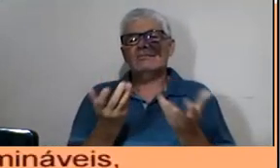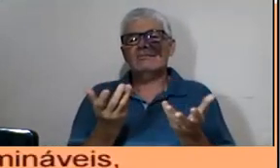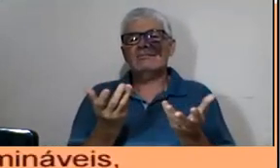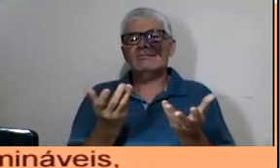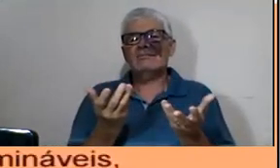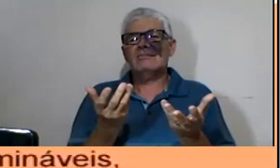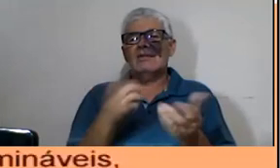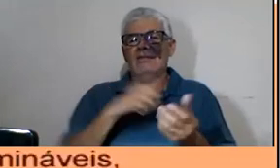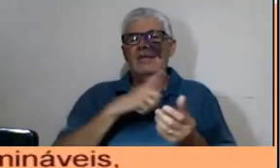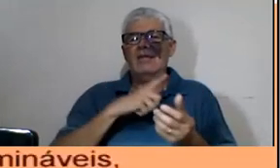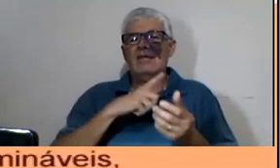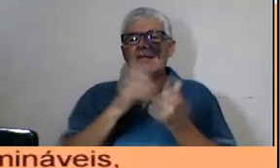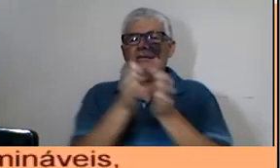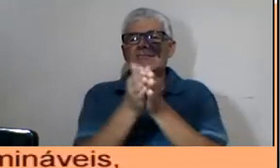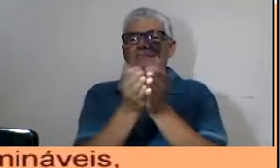Tá.